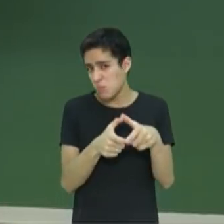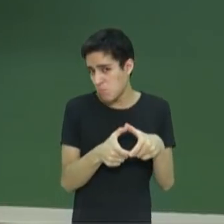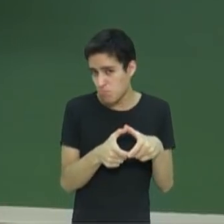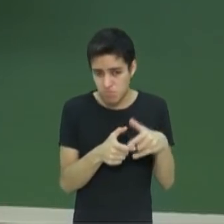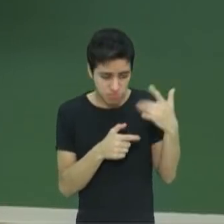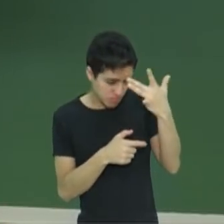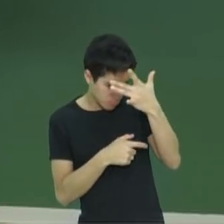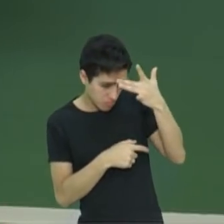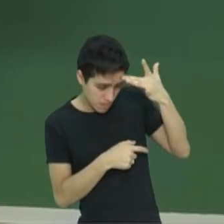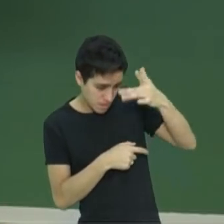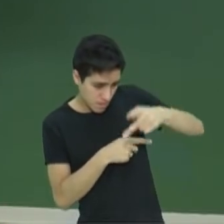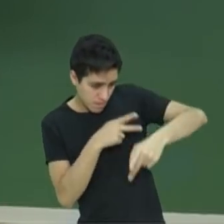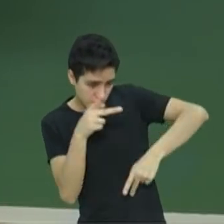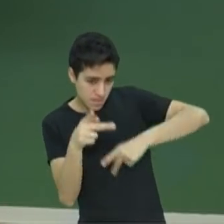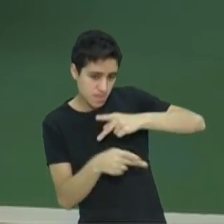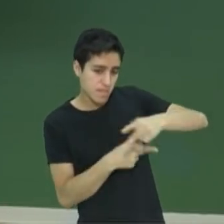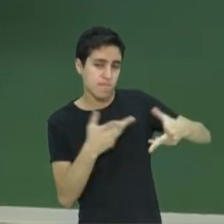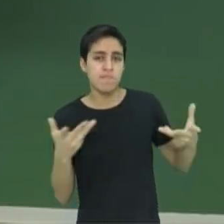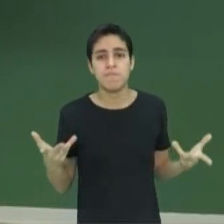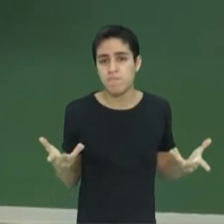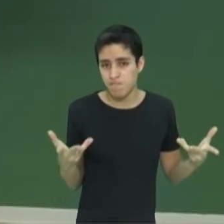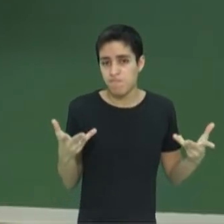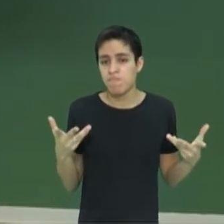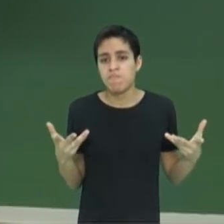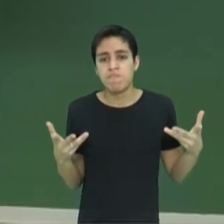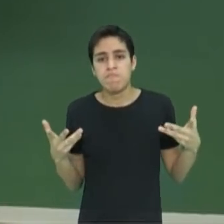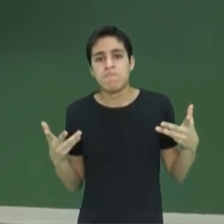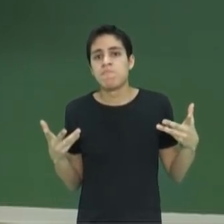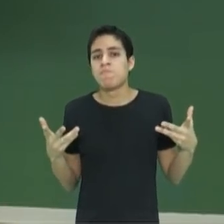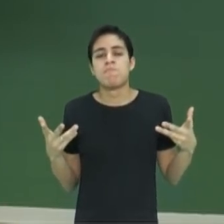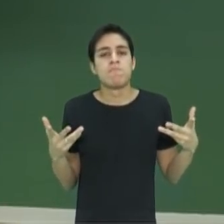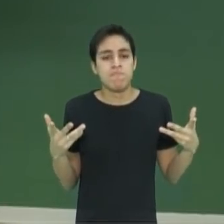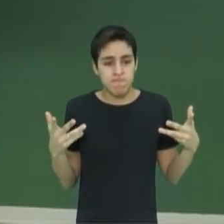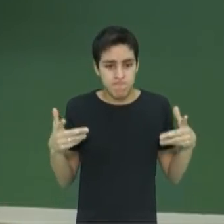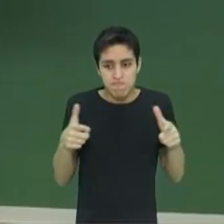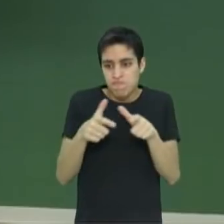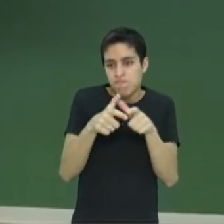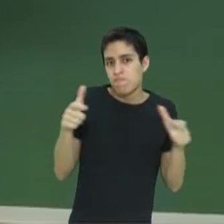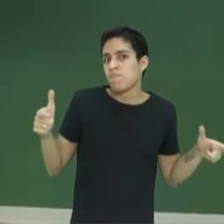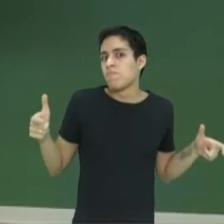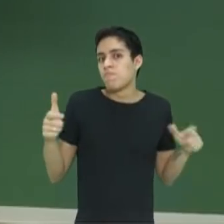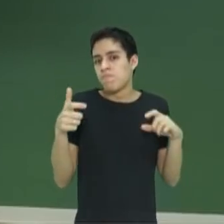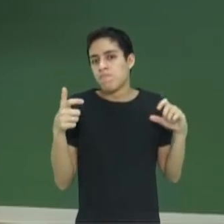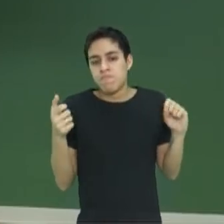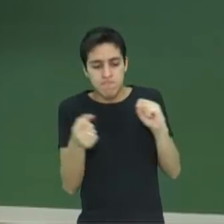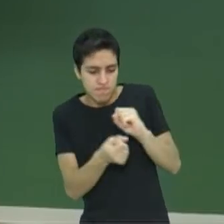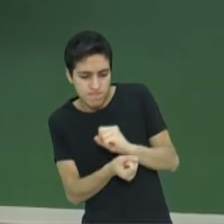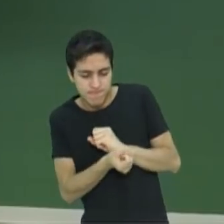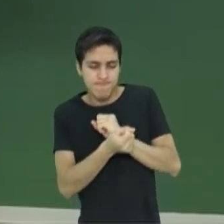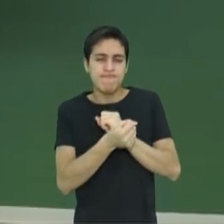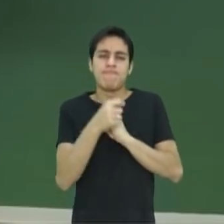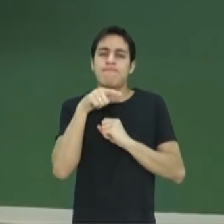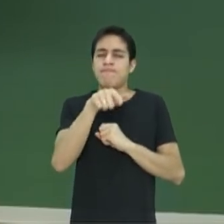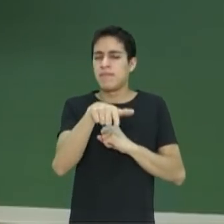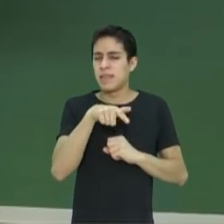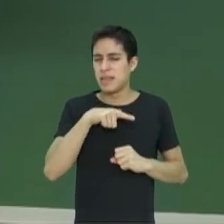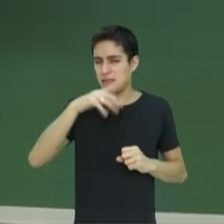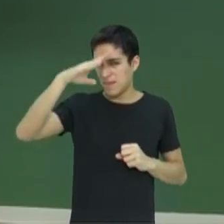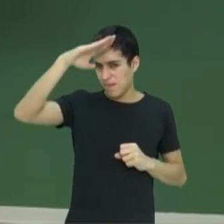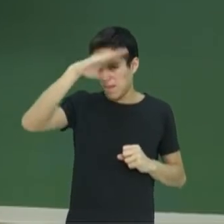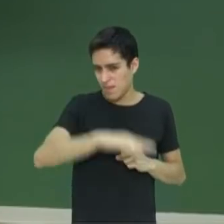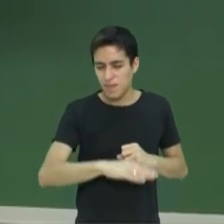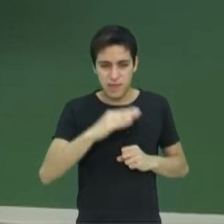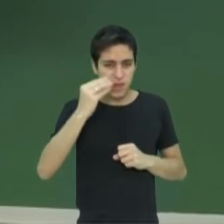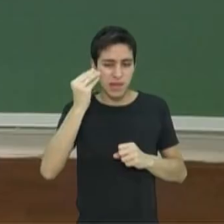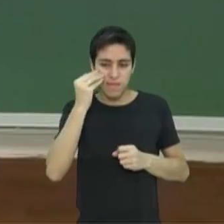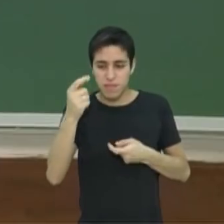pequena de população ocupando uma população muito grande, pode ter certeza que havia crueldade para